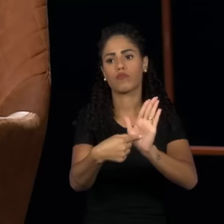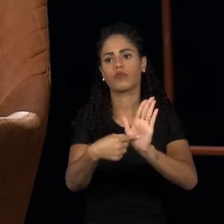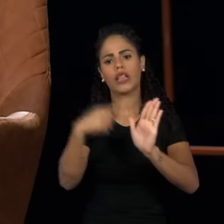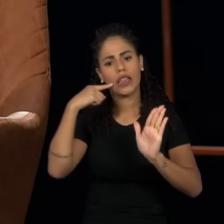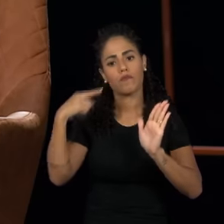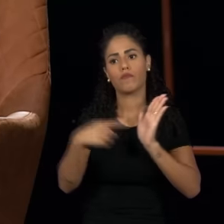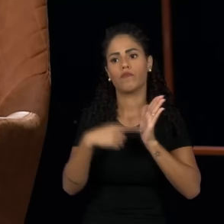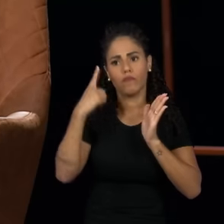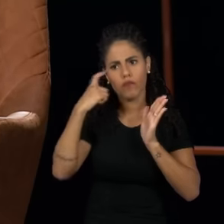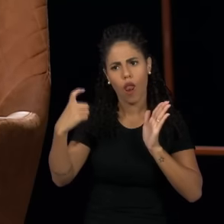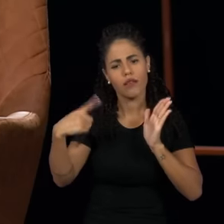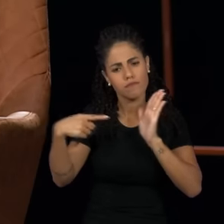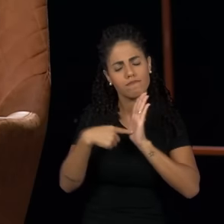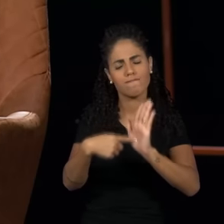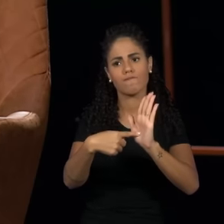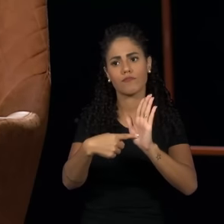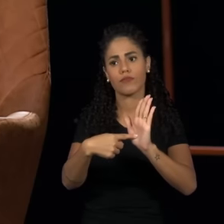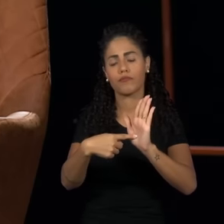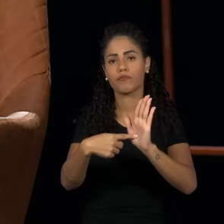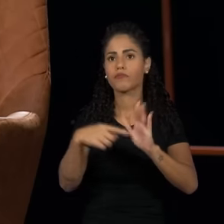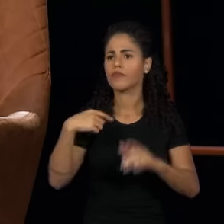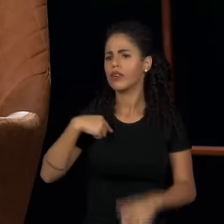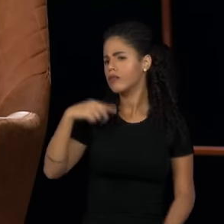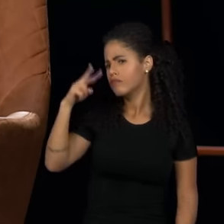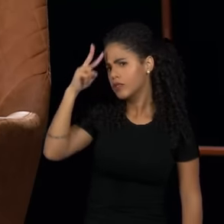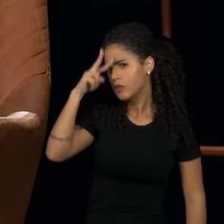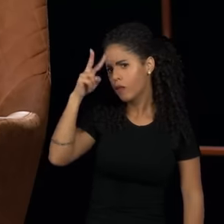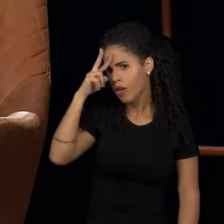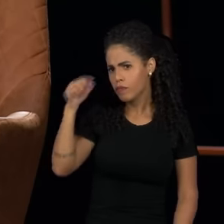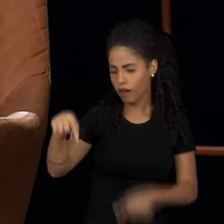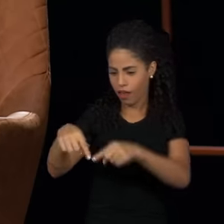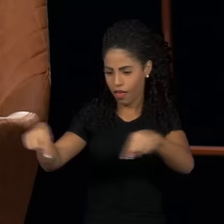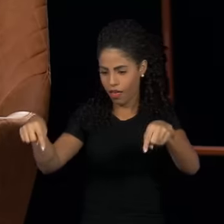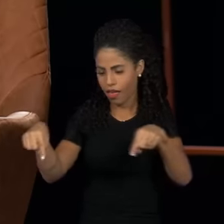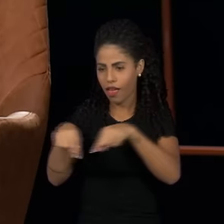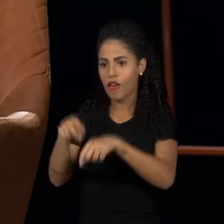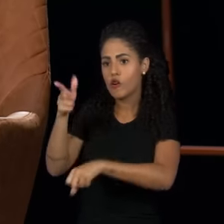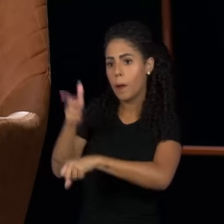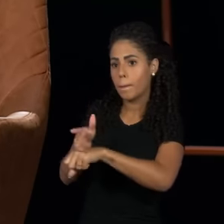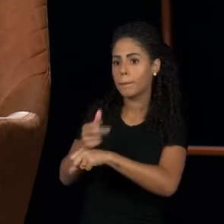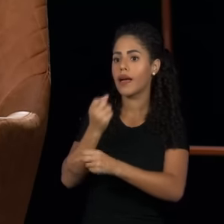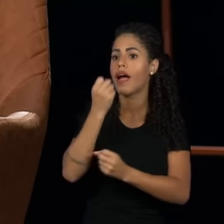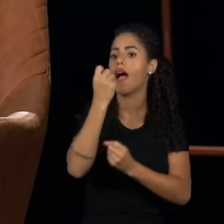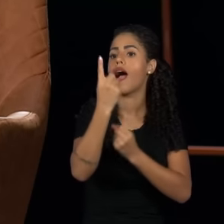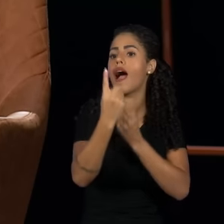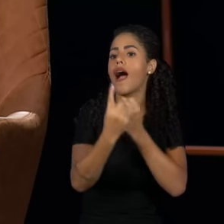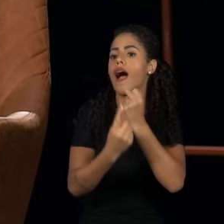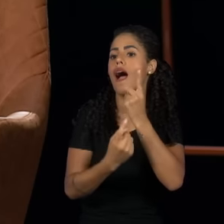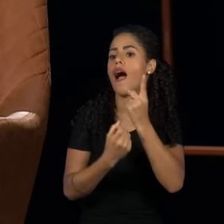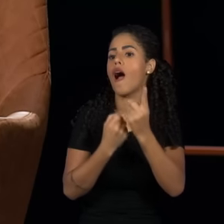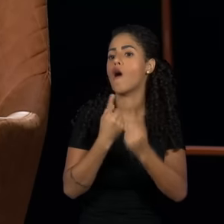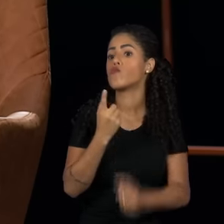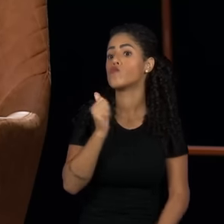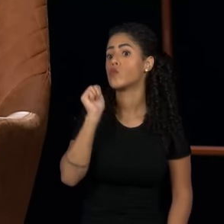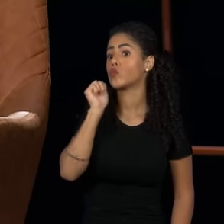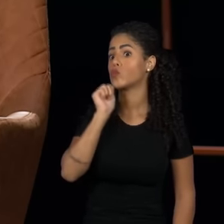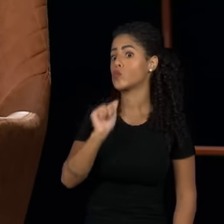sabe direito o que, que é. Exato. E eu me lembro que no set, algumas mulheres vieram até mim,